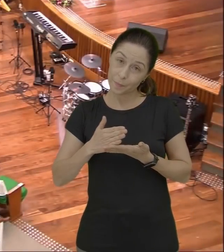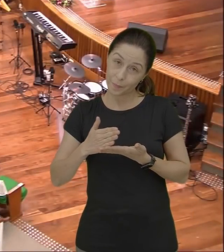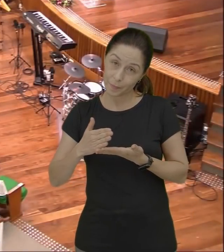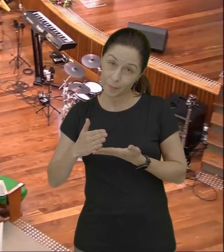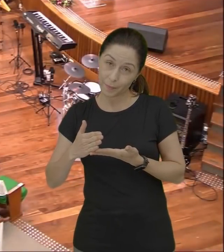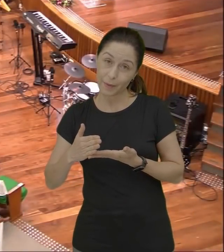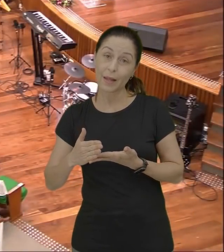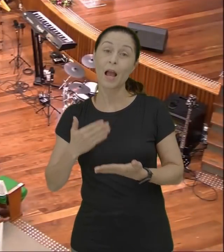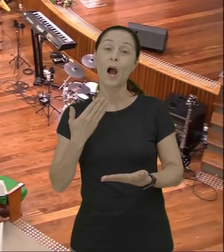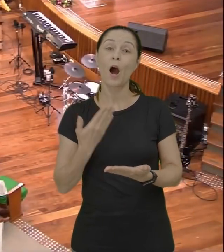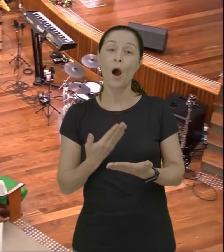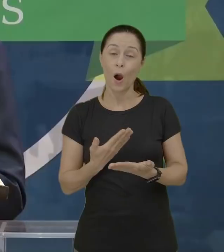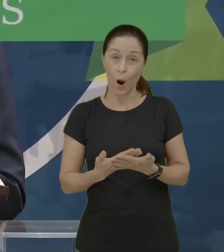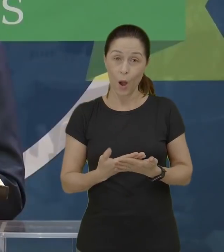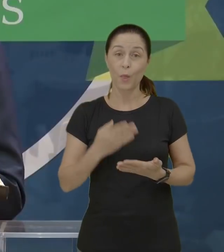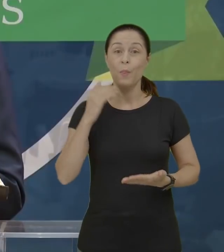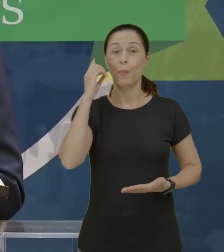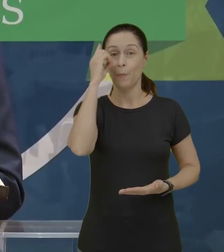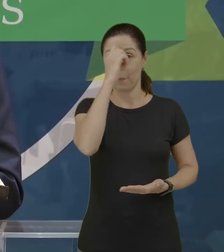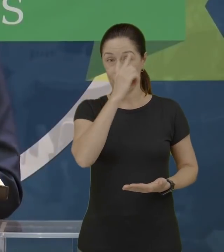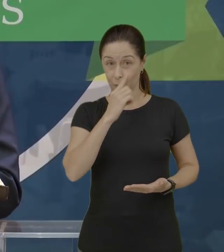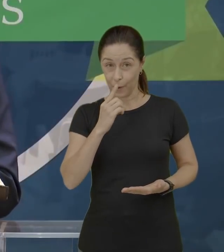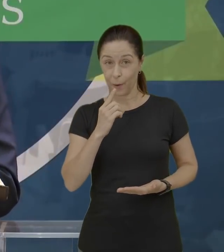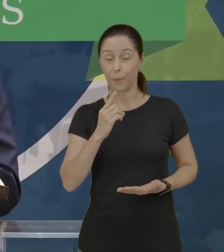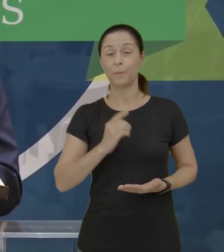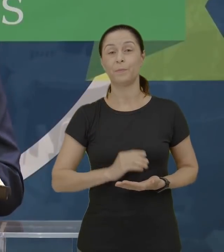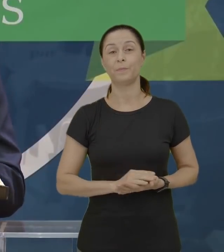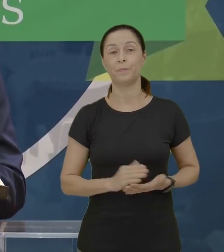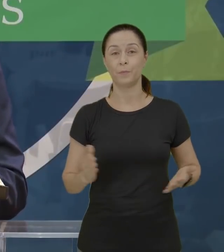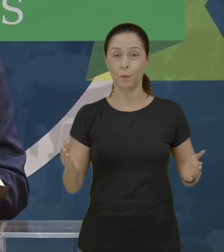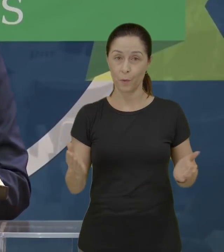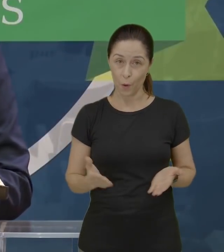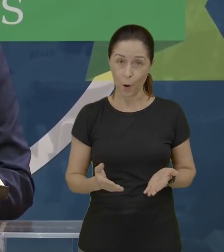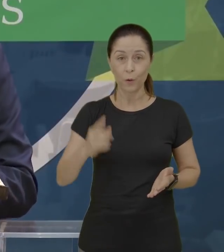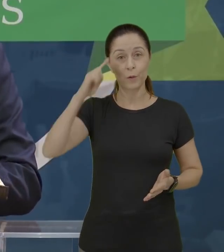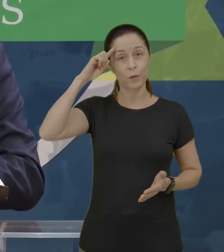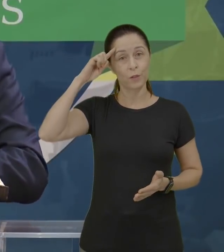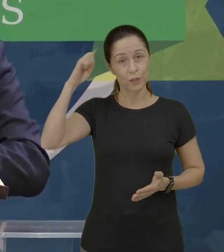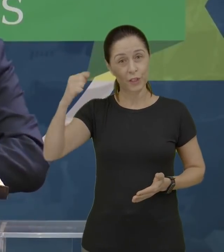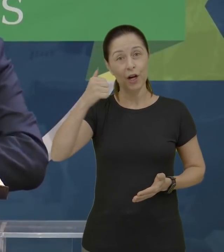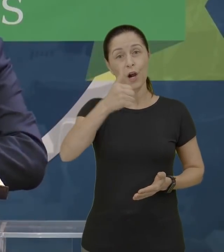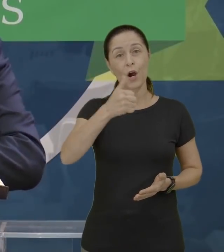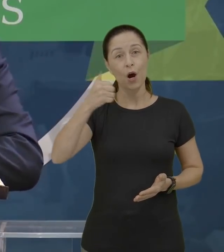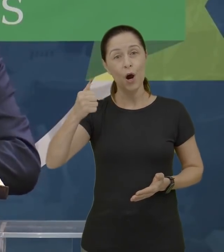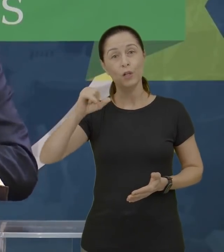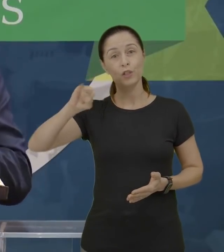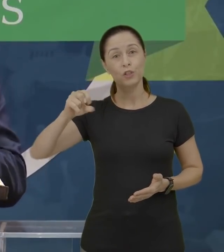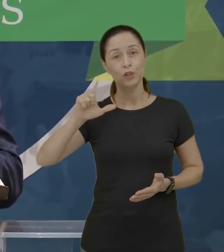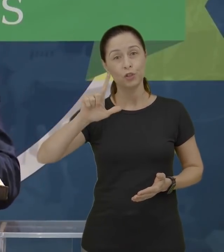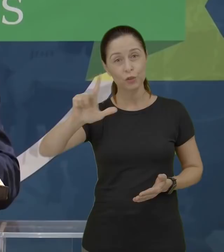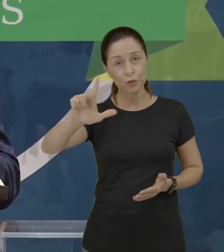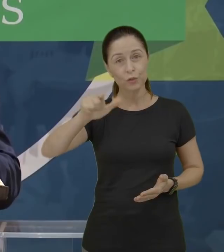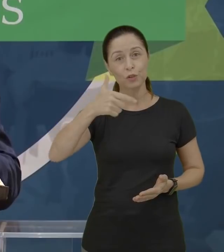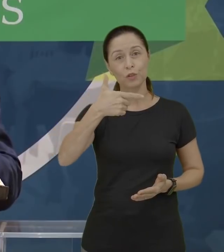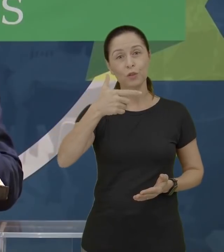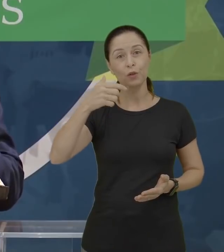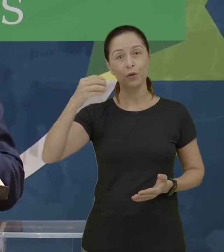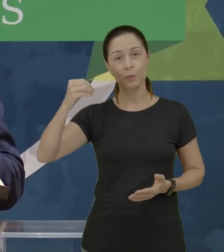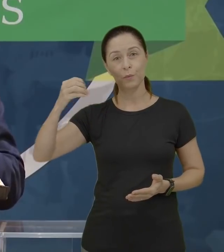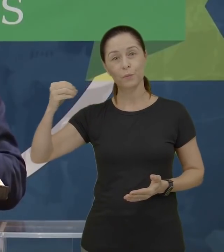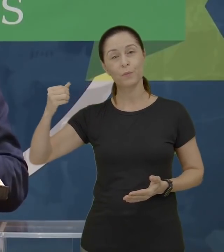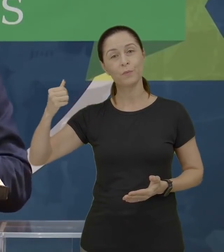Vamos dar início à escola bíblica desta manhã, do dia 11 de